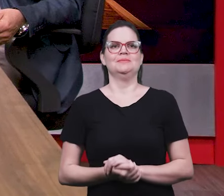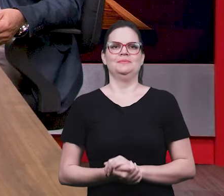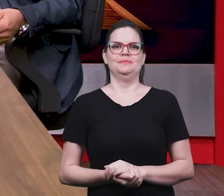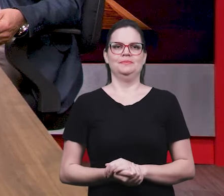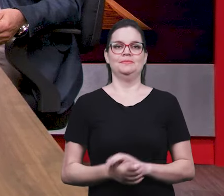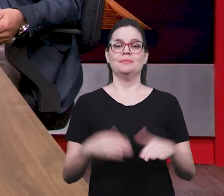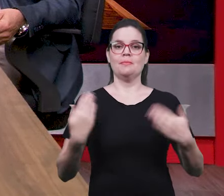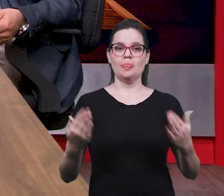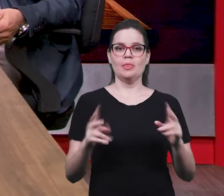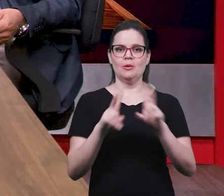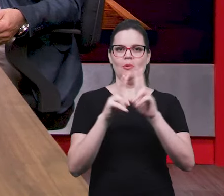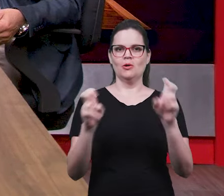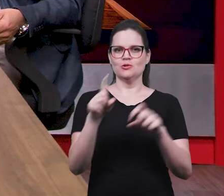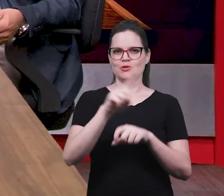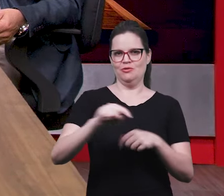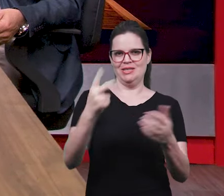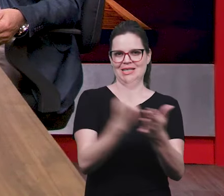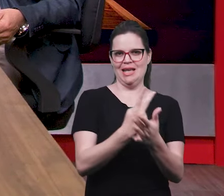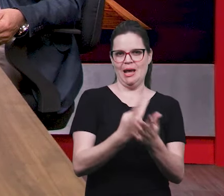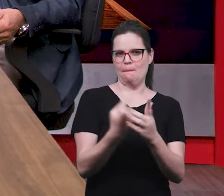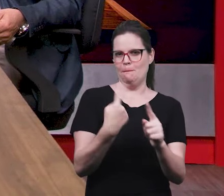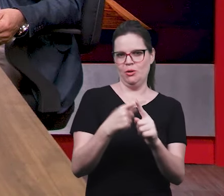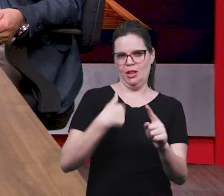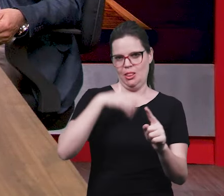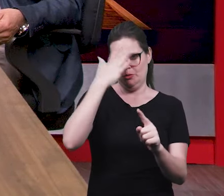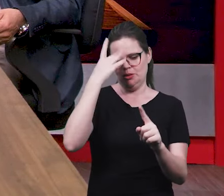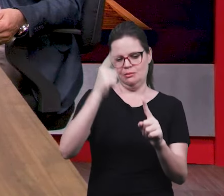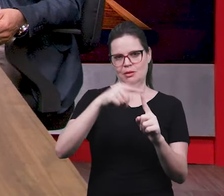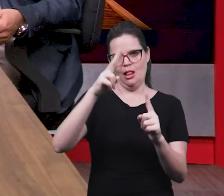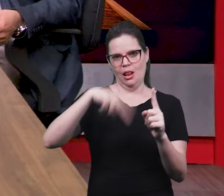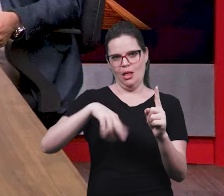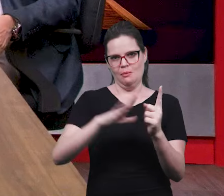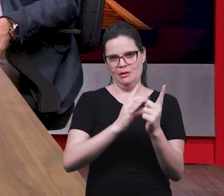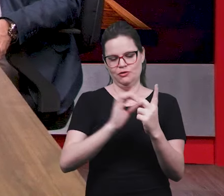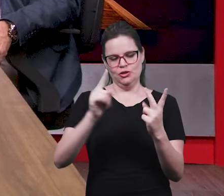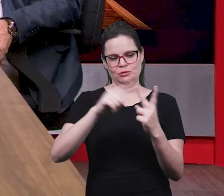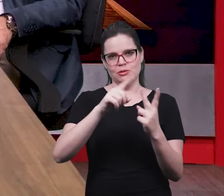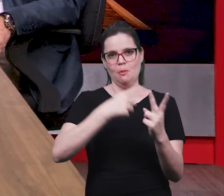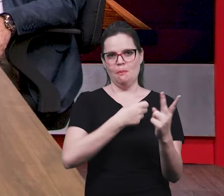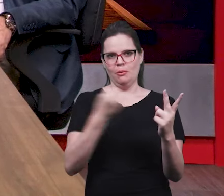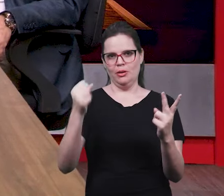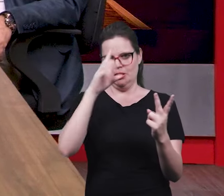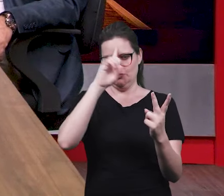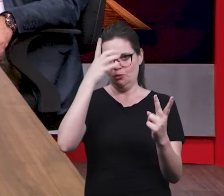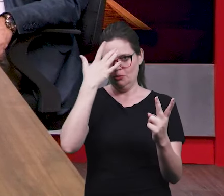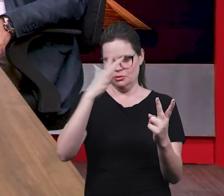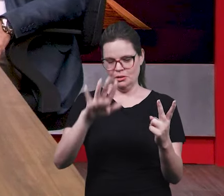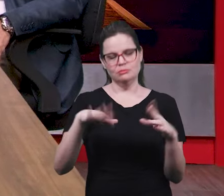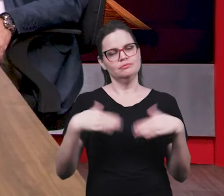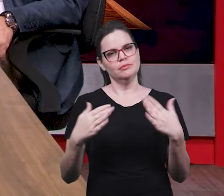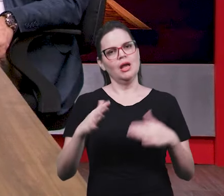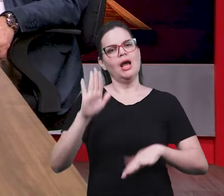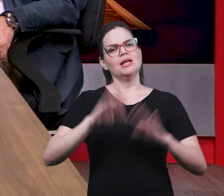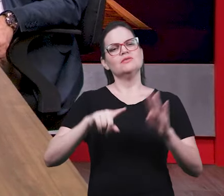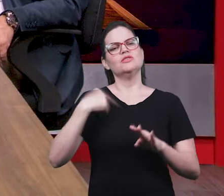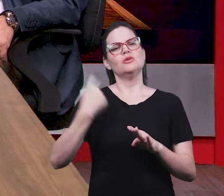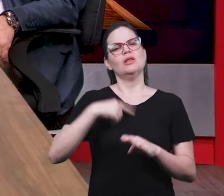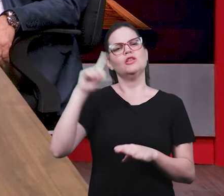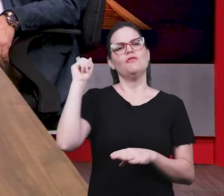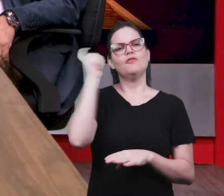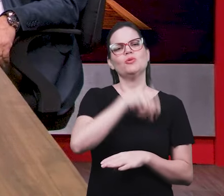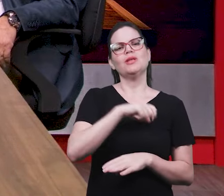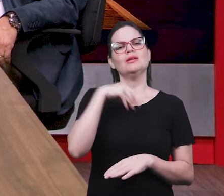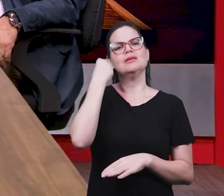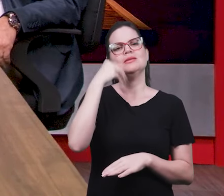não conhecendo a Escritura nem o poder de Deus. A grande dificuldade nossa como ser humano muitas vezes é conhecer o poder de Deus. Às vezes você